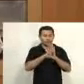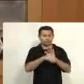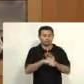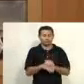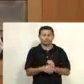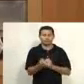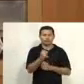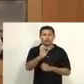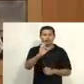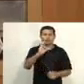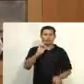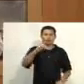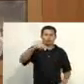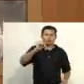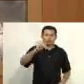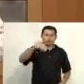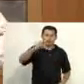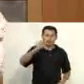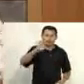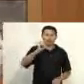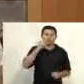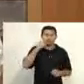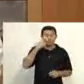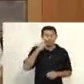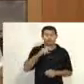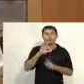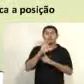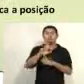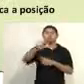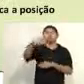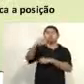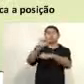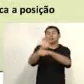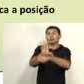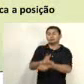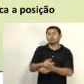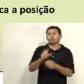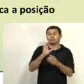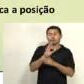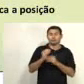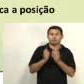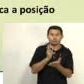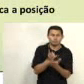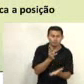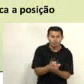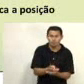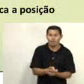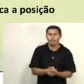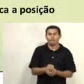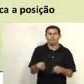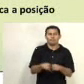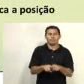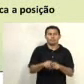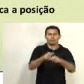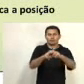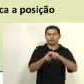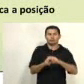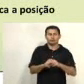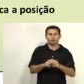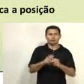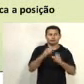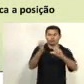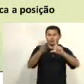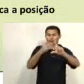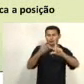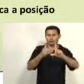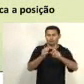de econometria. Certo? Então vamos lá, vamos mostrar outro slide para vocês, para dar andamento, tá? Para dar andamento então a essa